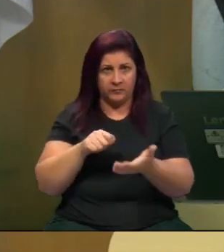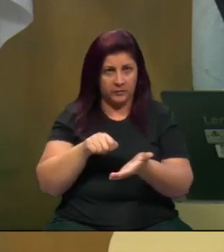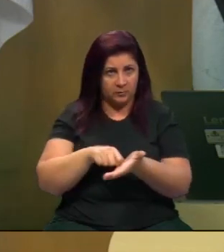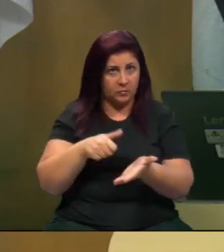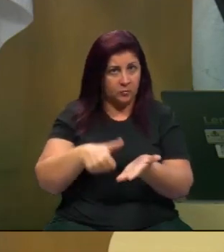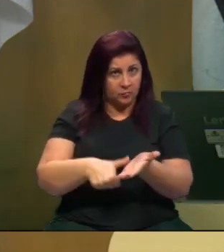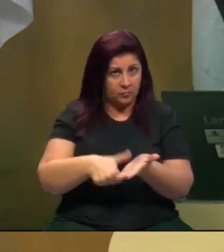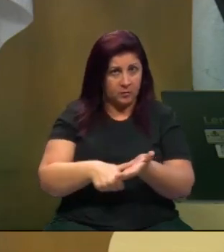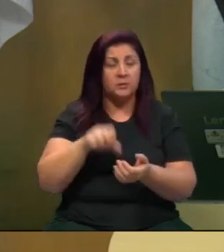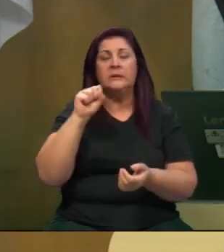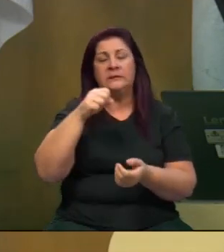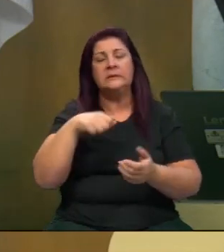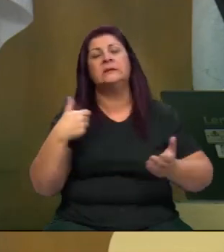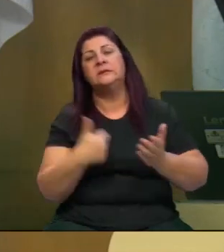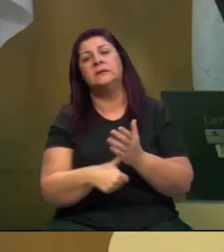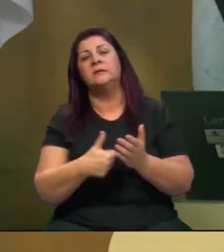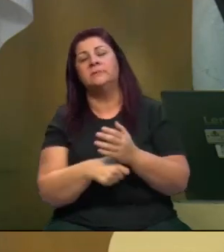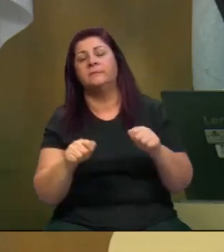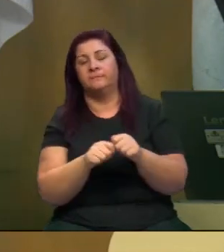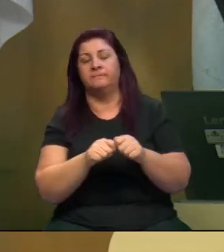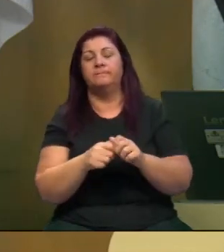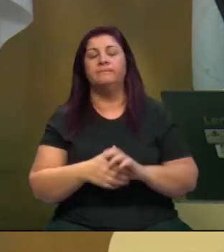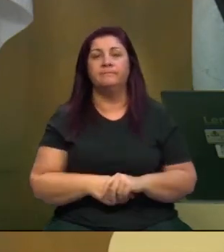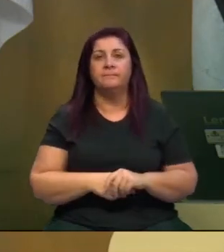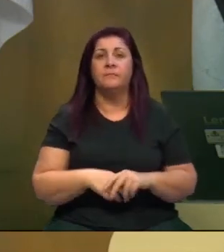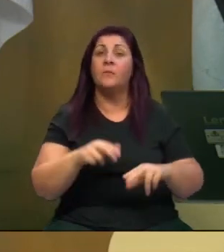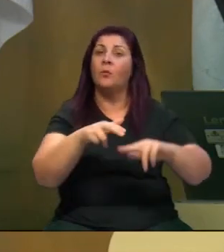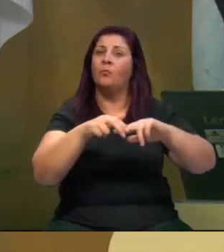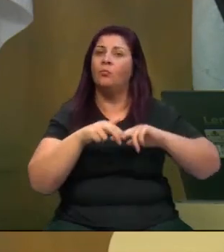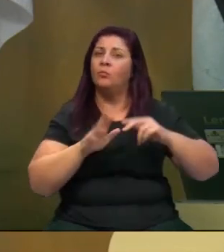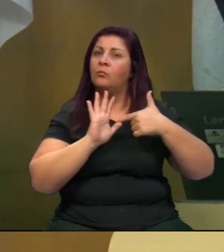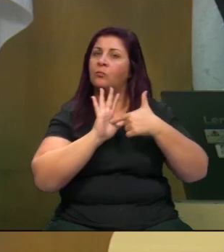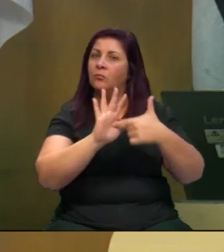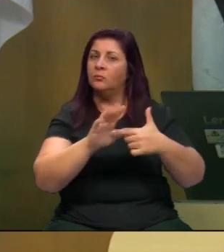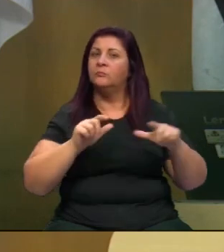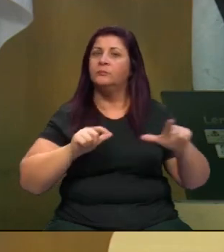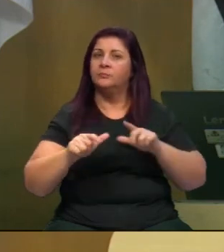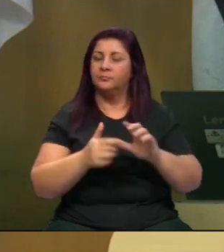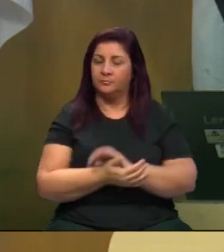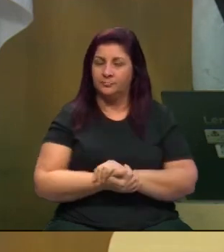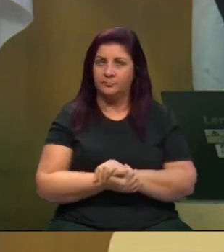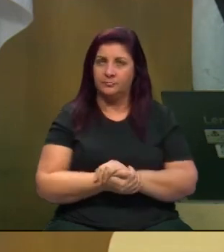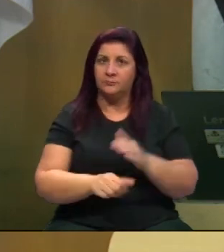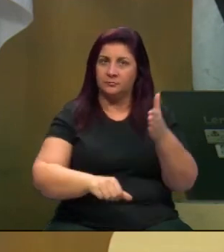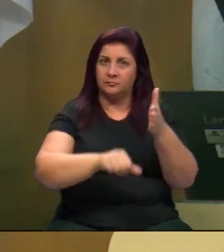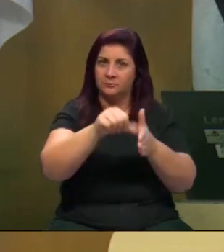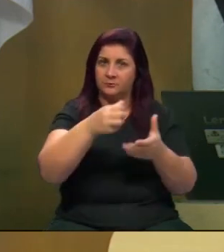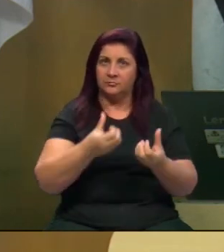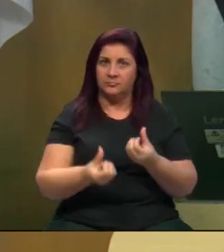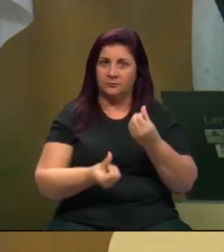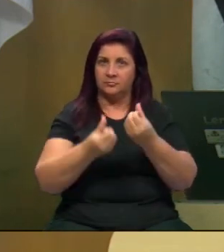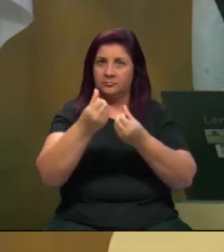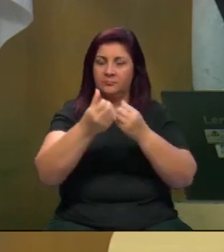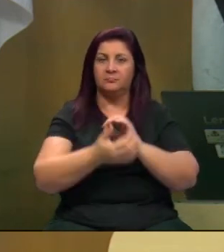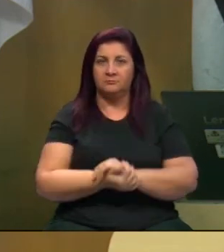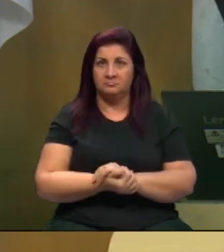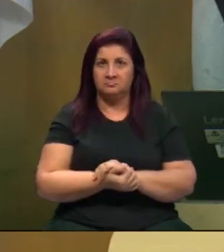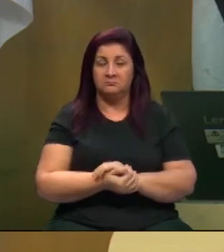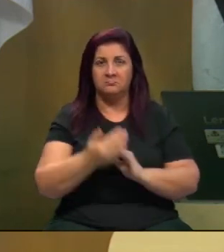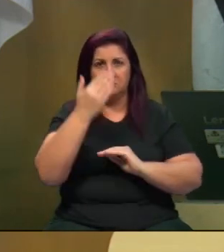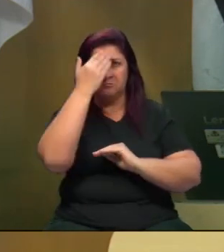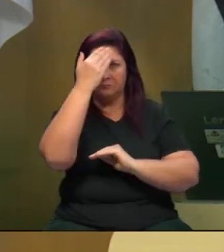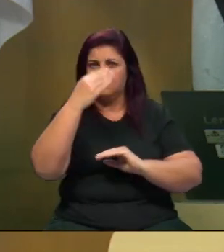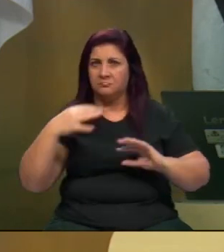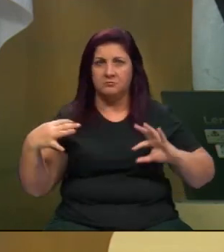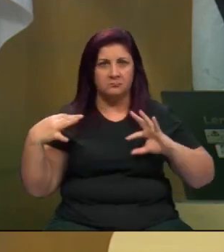tem que fazer documento. Por isso que essa prestação de conta minha aqui do vereador Valmir é no primeiro semestre de 2018. Agradeço todo